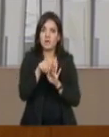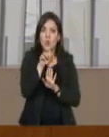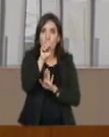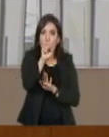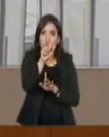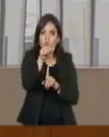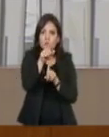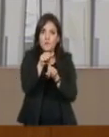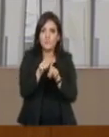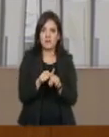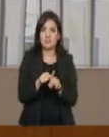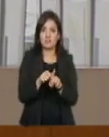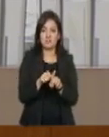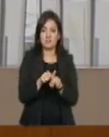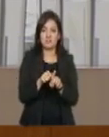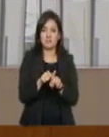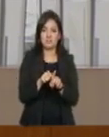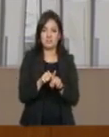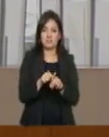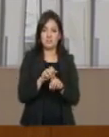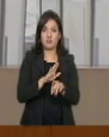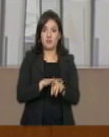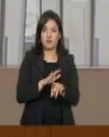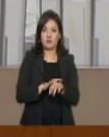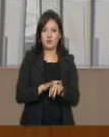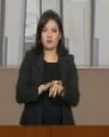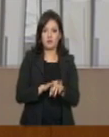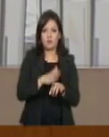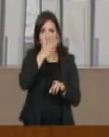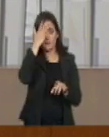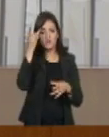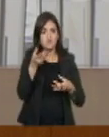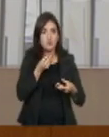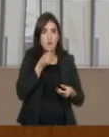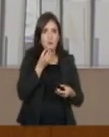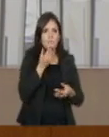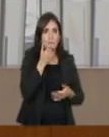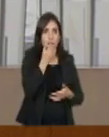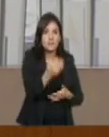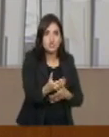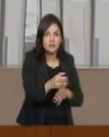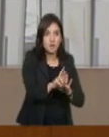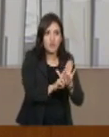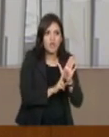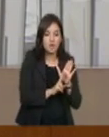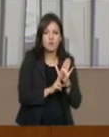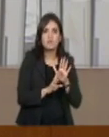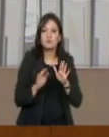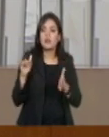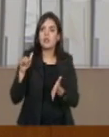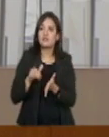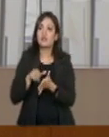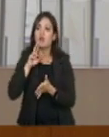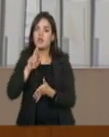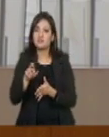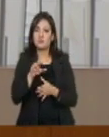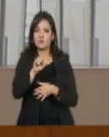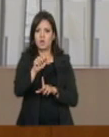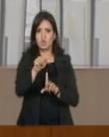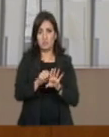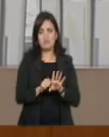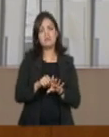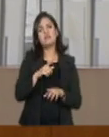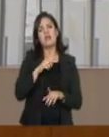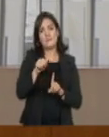8 meses entre a entrada e a baixa. É óbvio que há feitos com maior